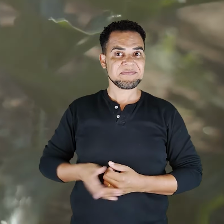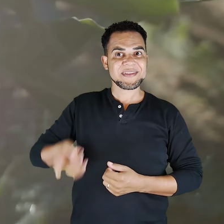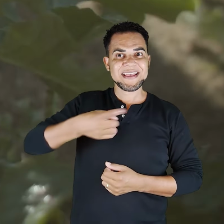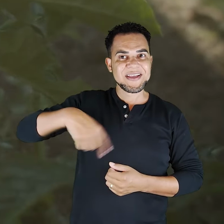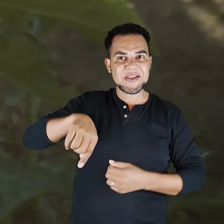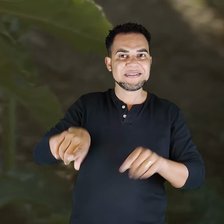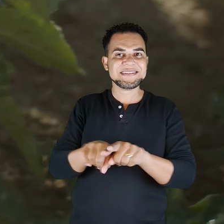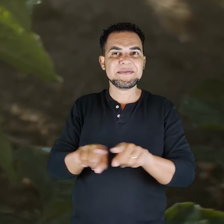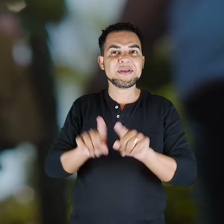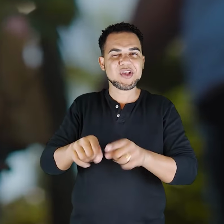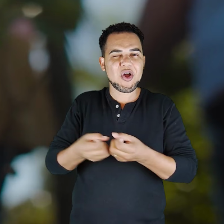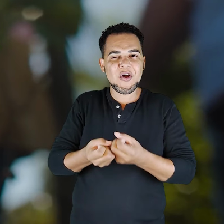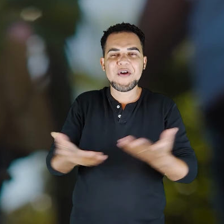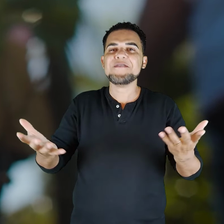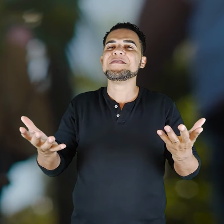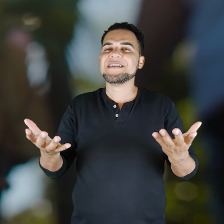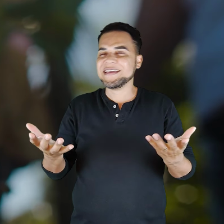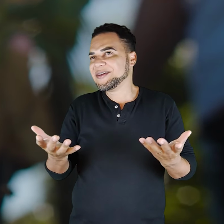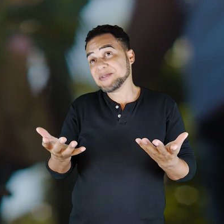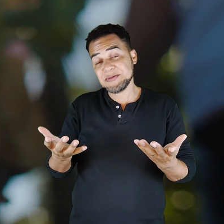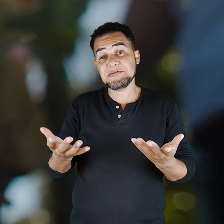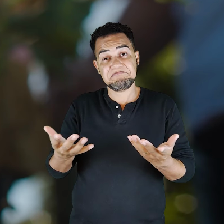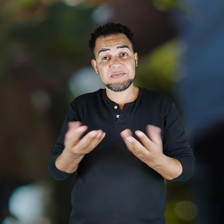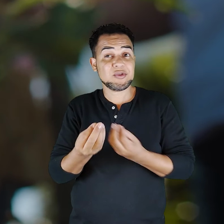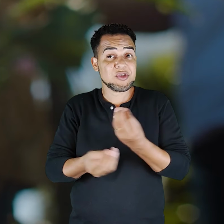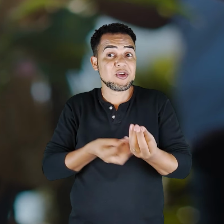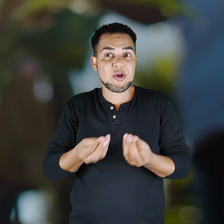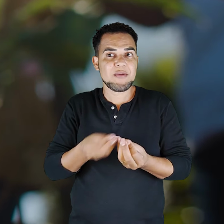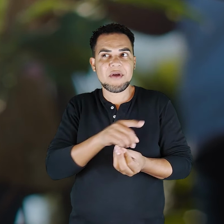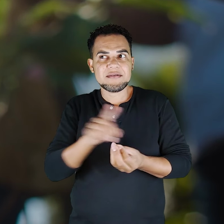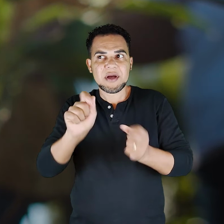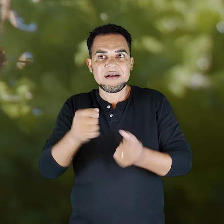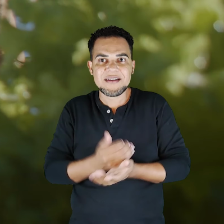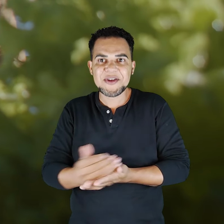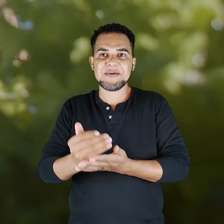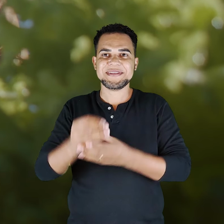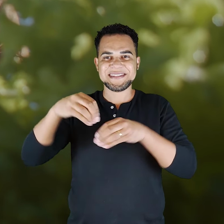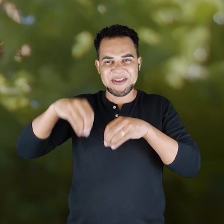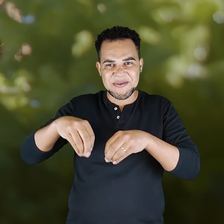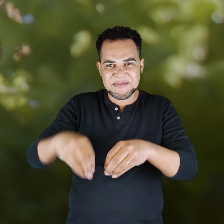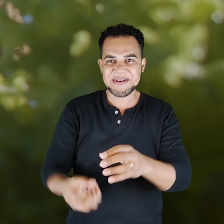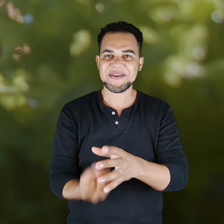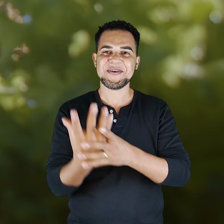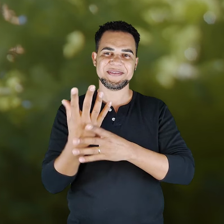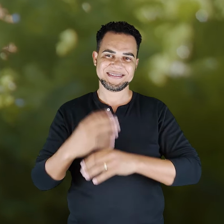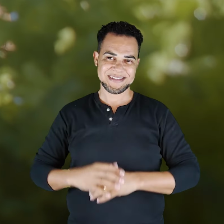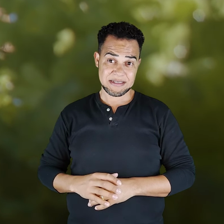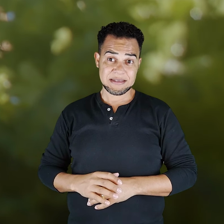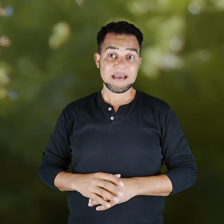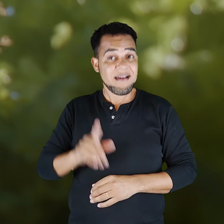já ofertou também insumos para você iniciar uma horta. Porque é possível, num